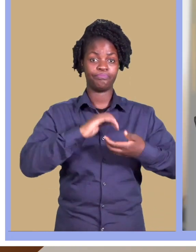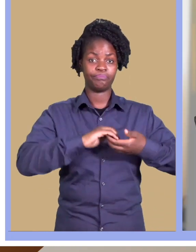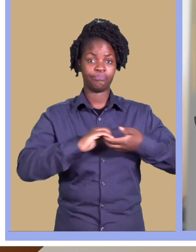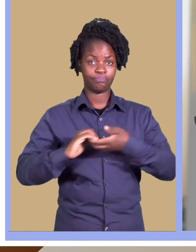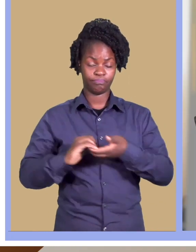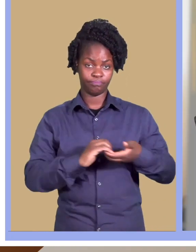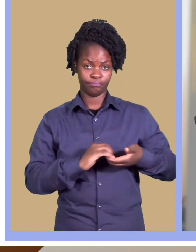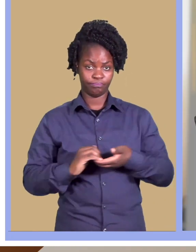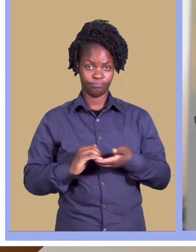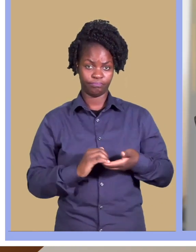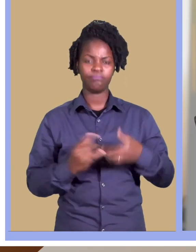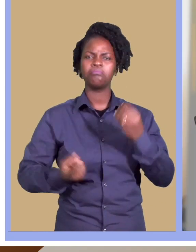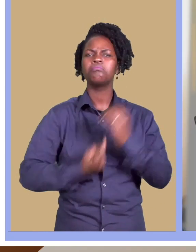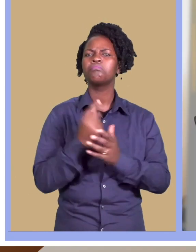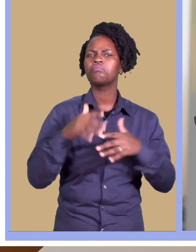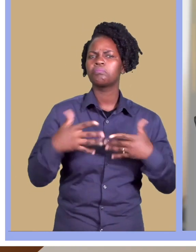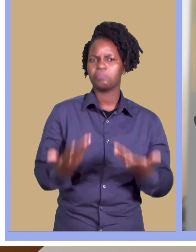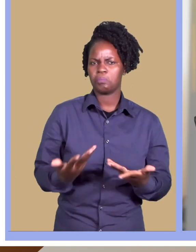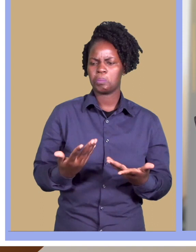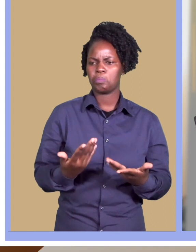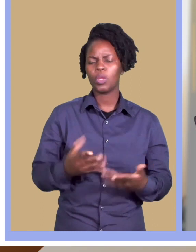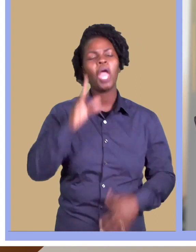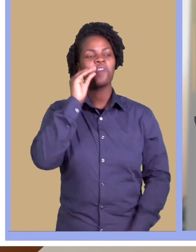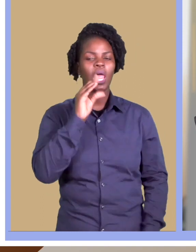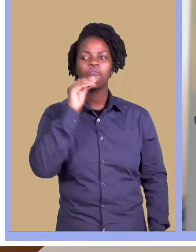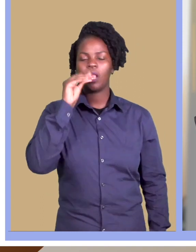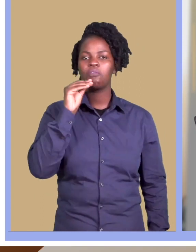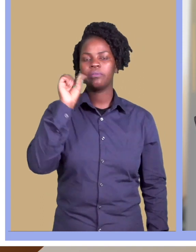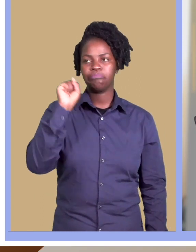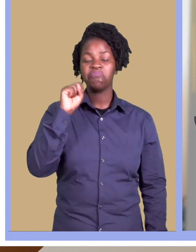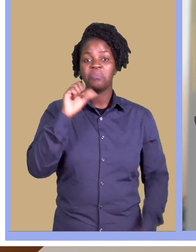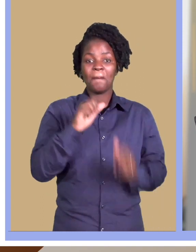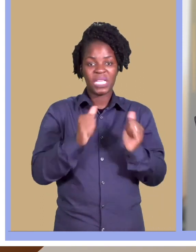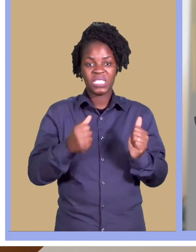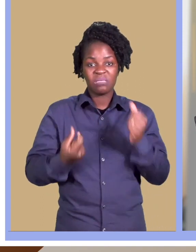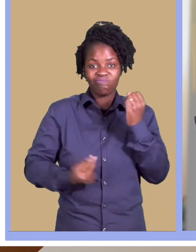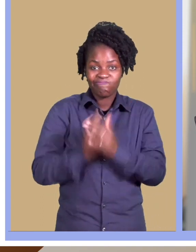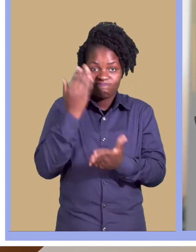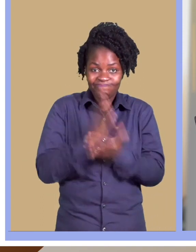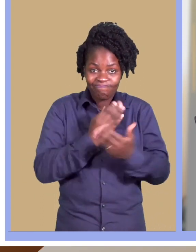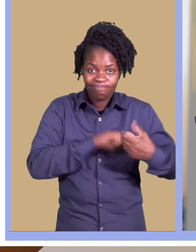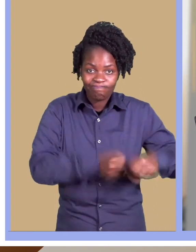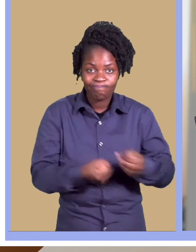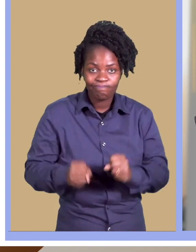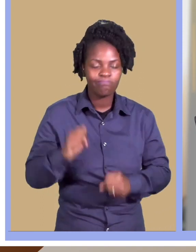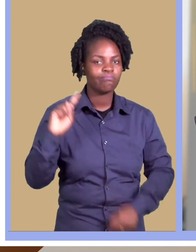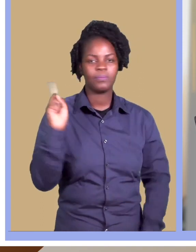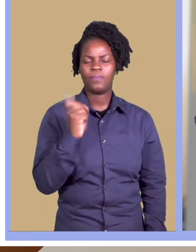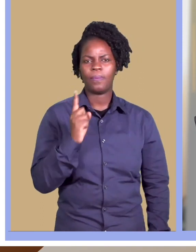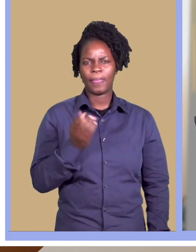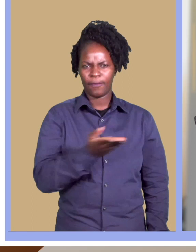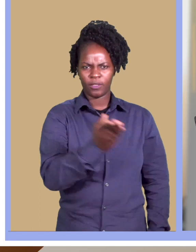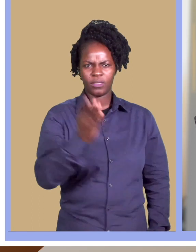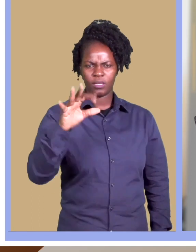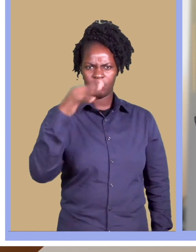né, muitas vezes termina no papel. FAMOD tem olhado nessa questão de quantas pessoas que estão lá